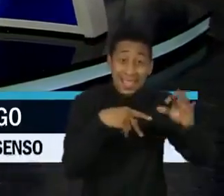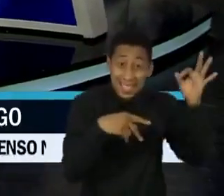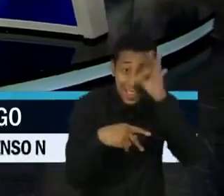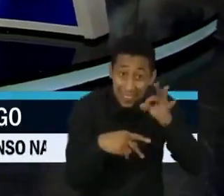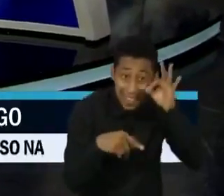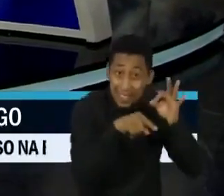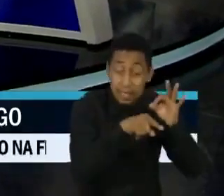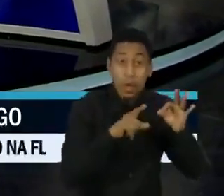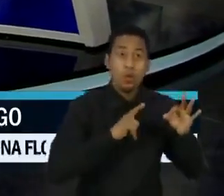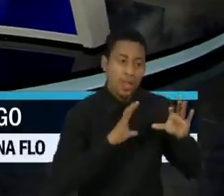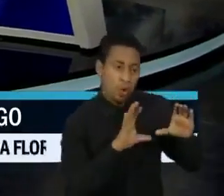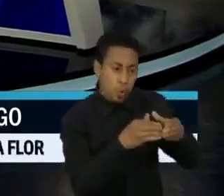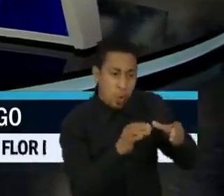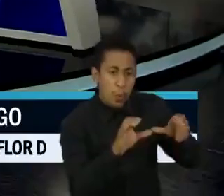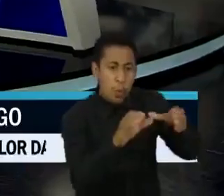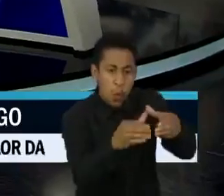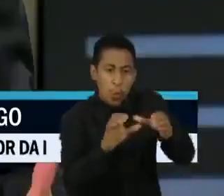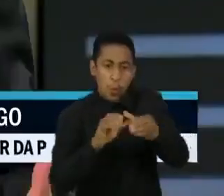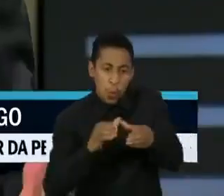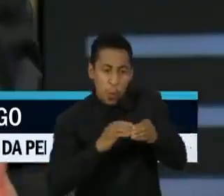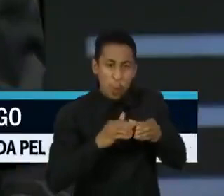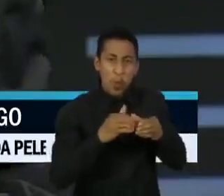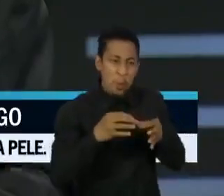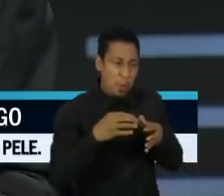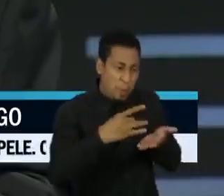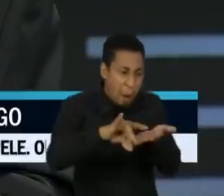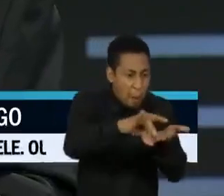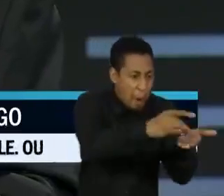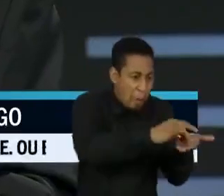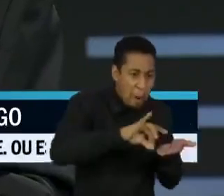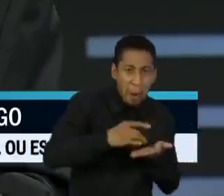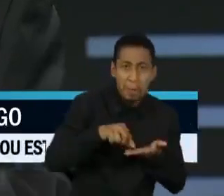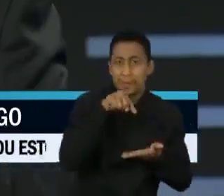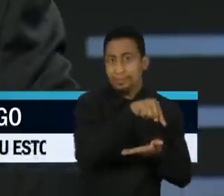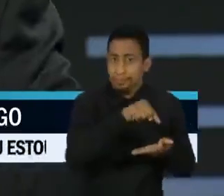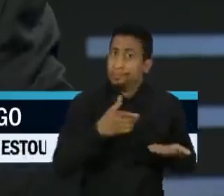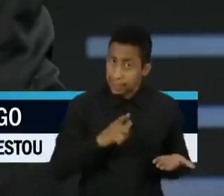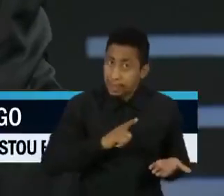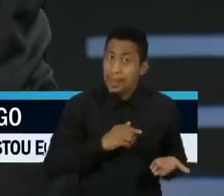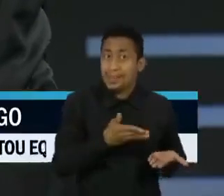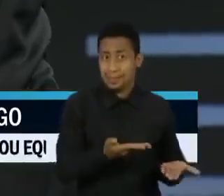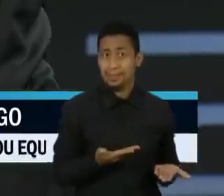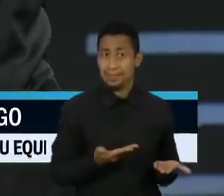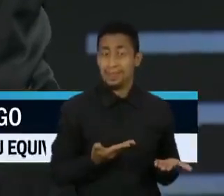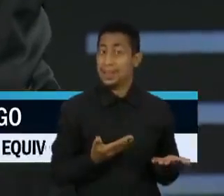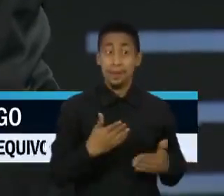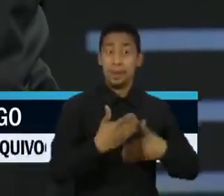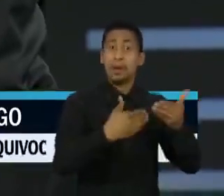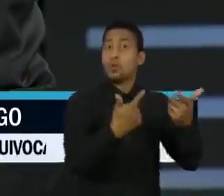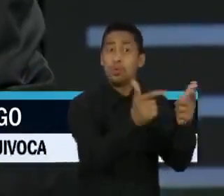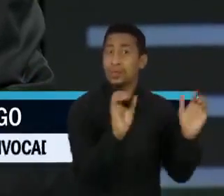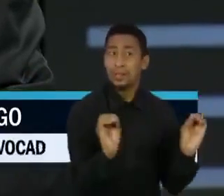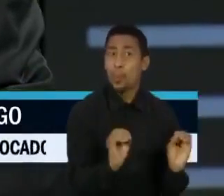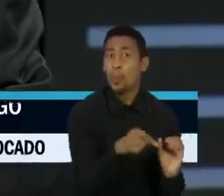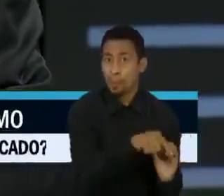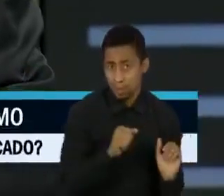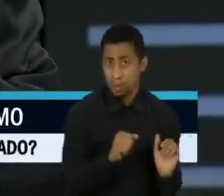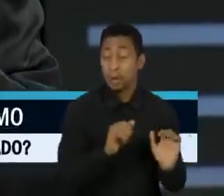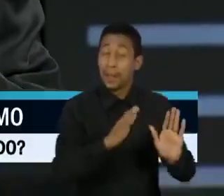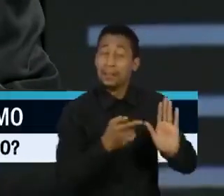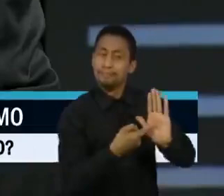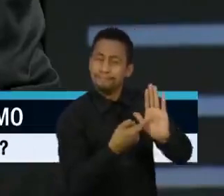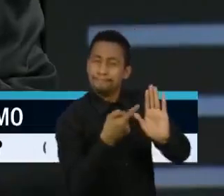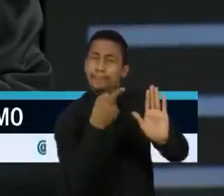tribos, certo? Não é modernizado e, portanto, acho que a comparação vai como